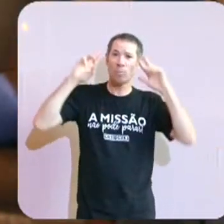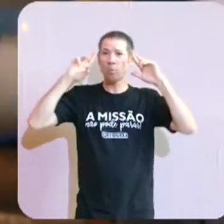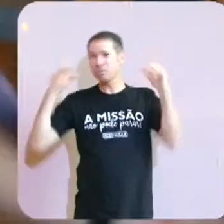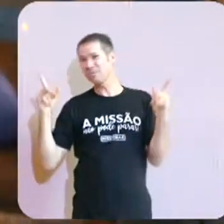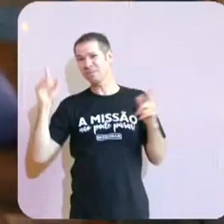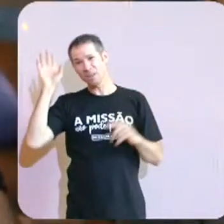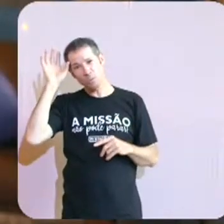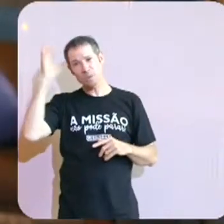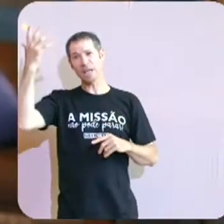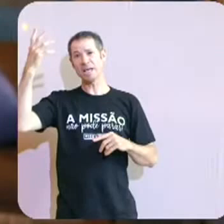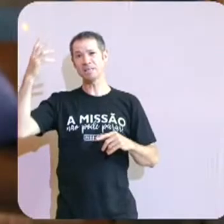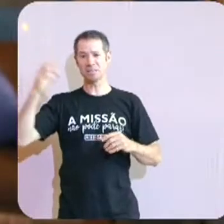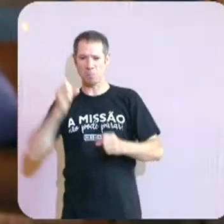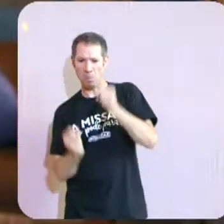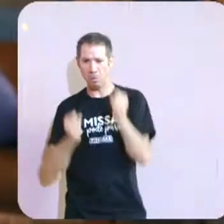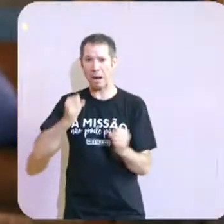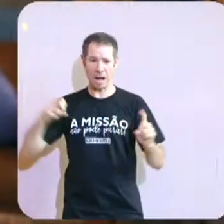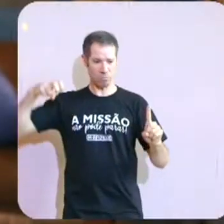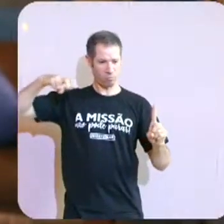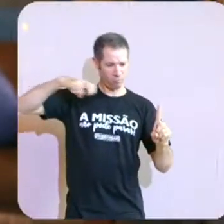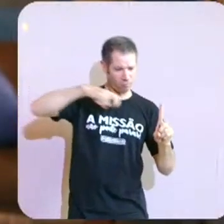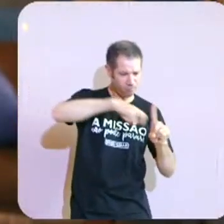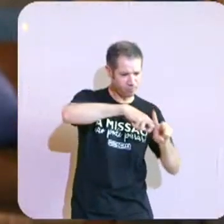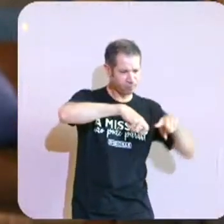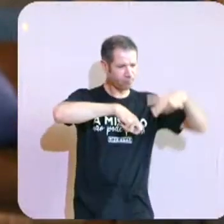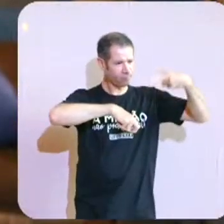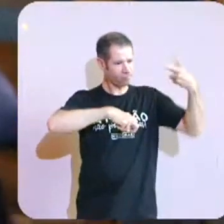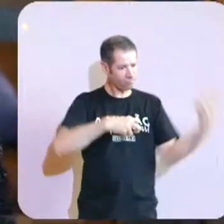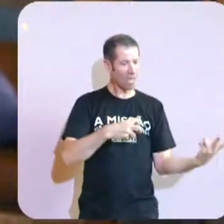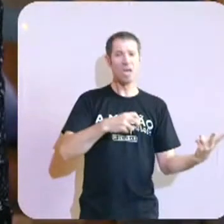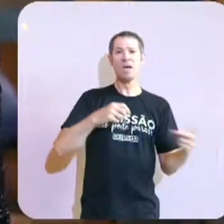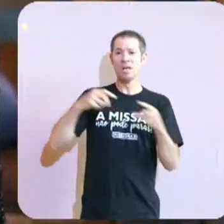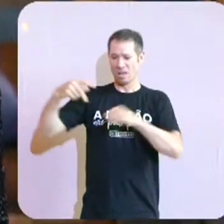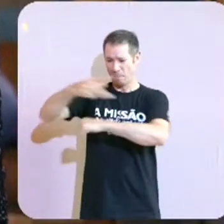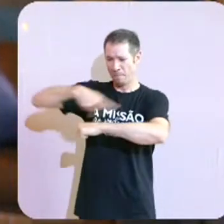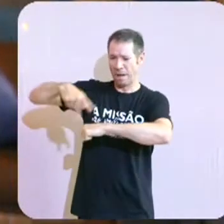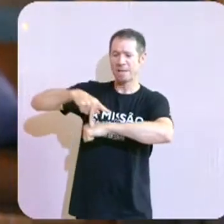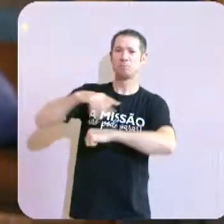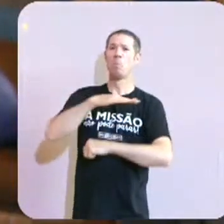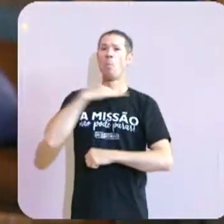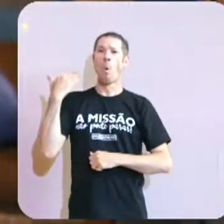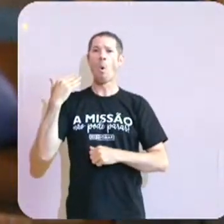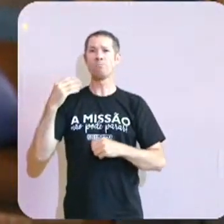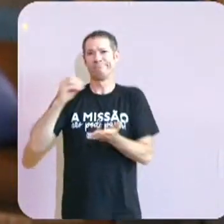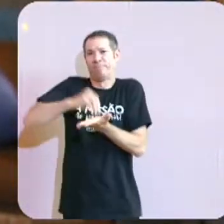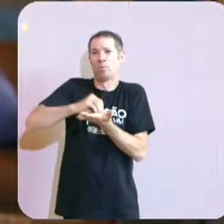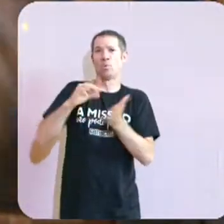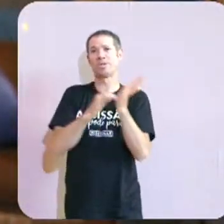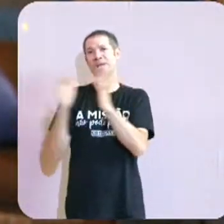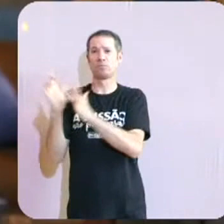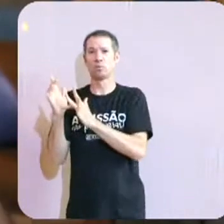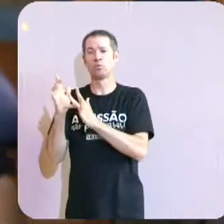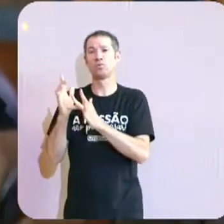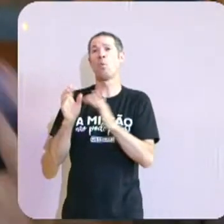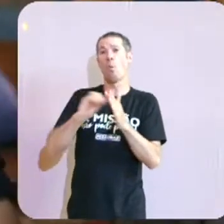sabe num acidente de carro, ou aqueles parentes nossos que morrem sem Jesus, mas não estavam debaixo da promessa, ou quando a